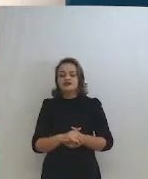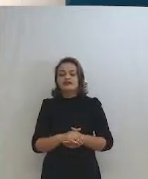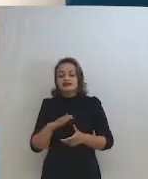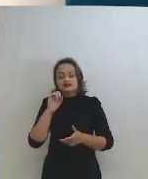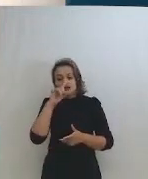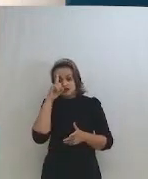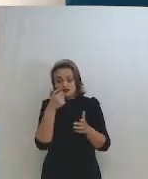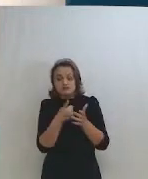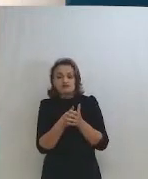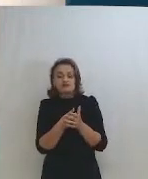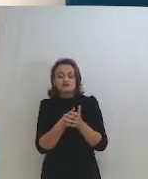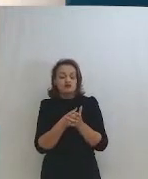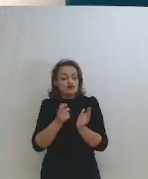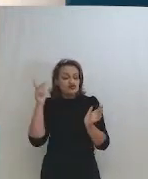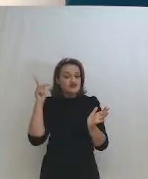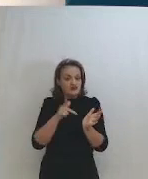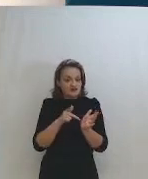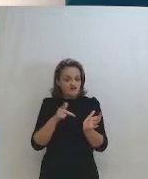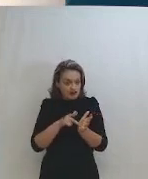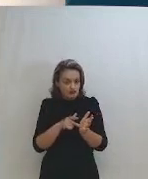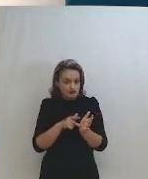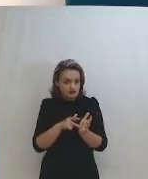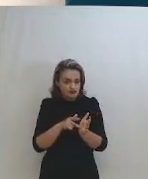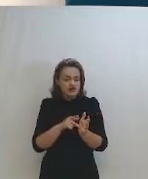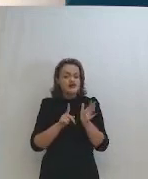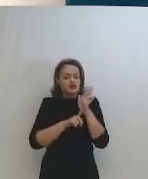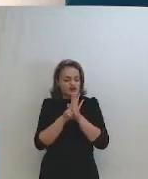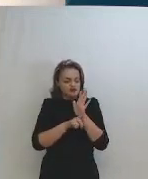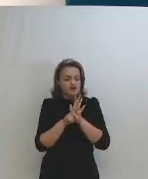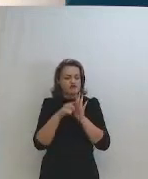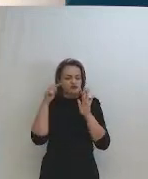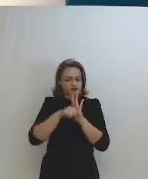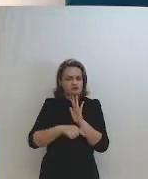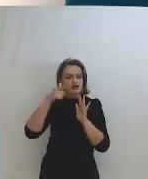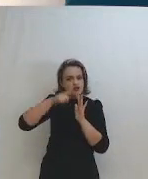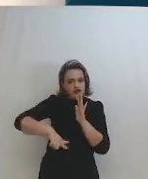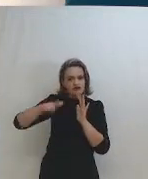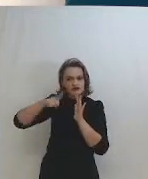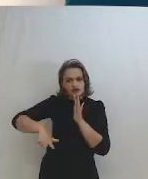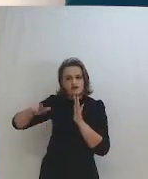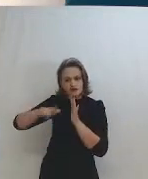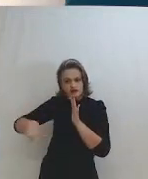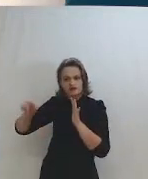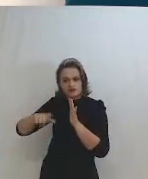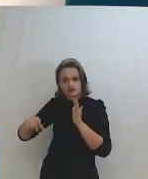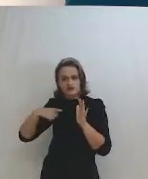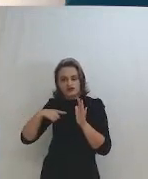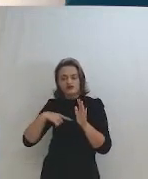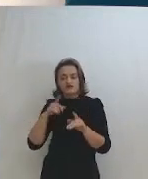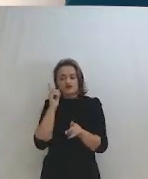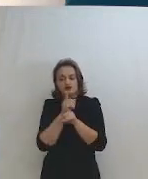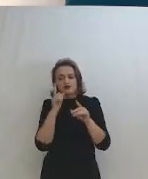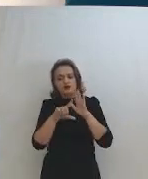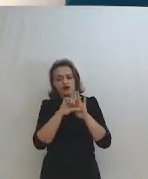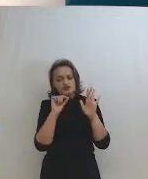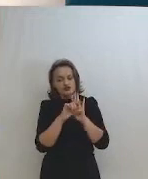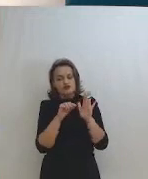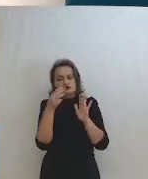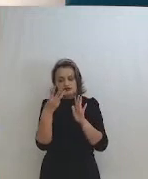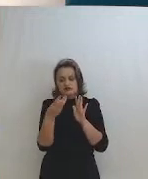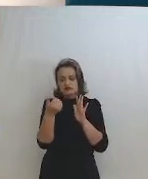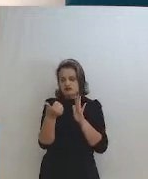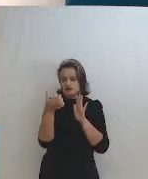fato fizesse às vezes de revisão da manutenção da prisão contida no artigo 316, parágrafo único do